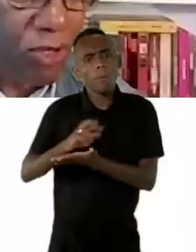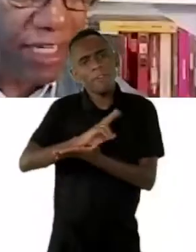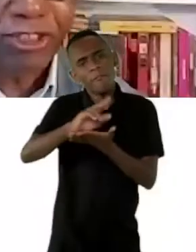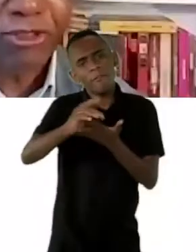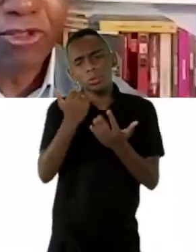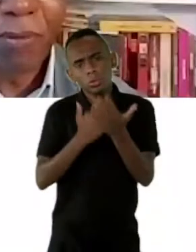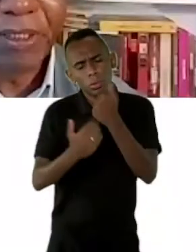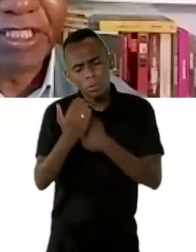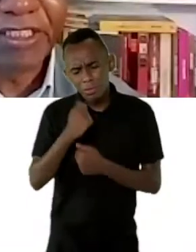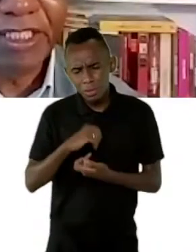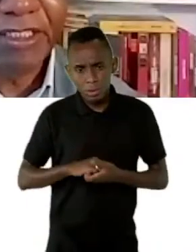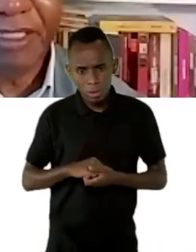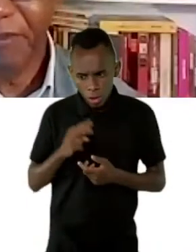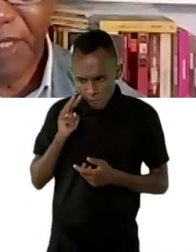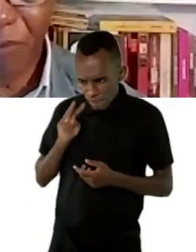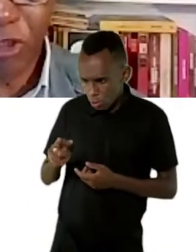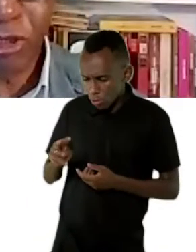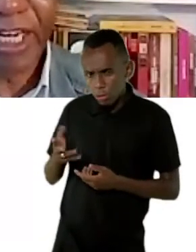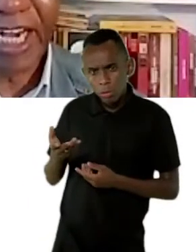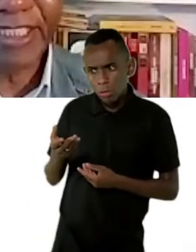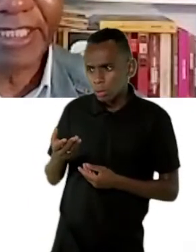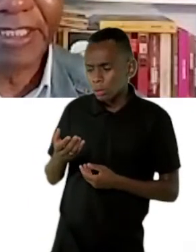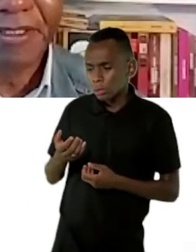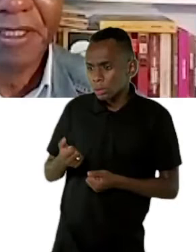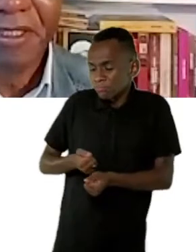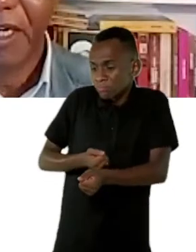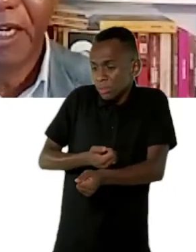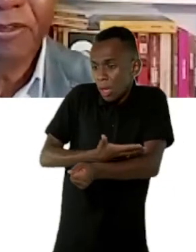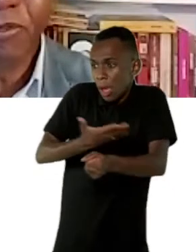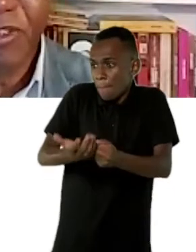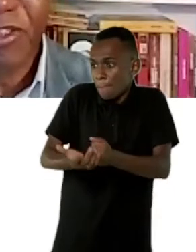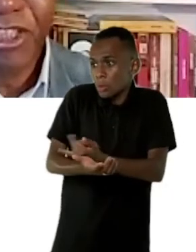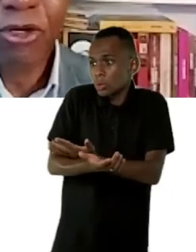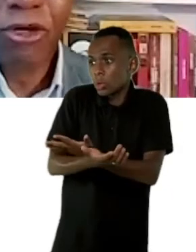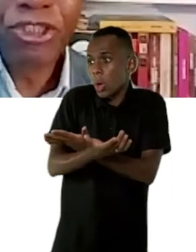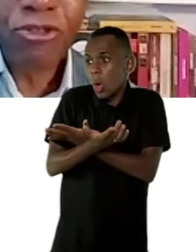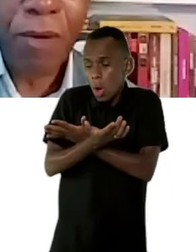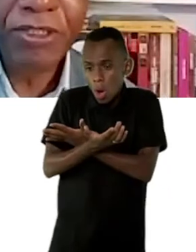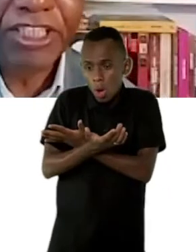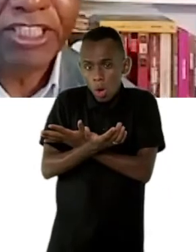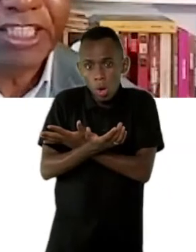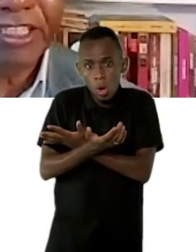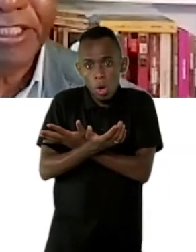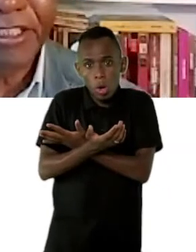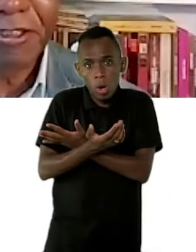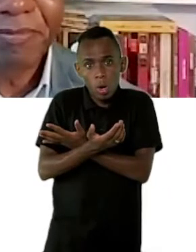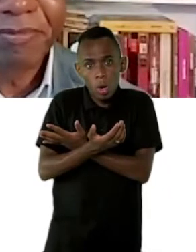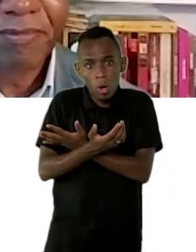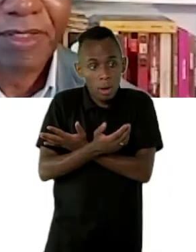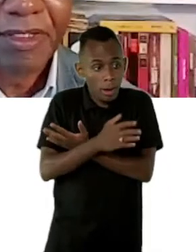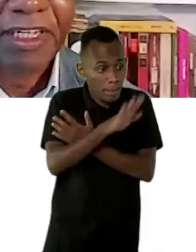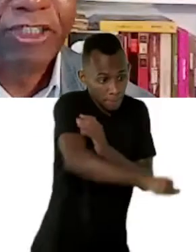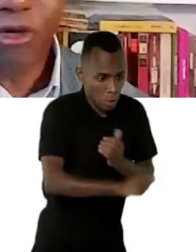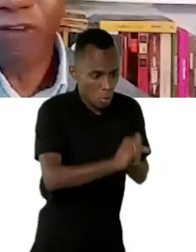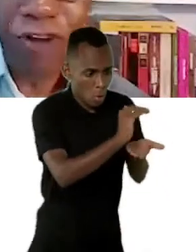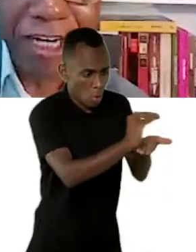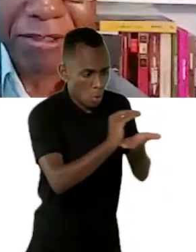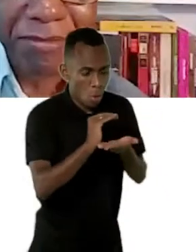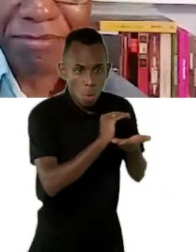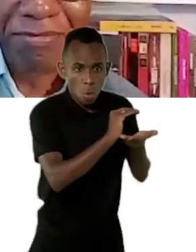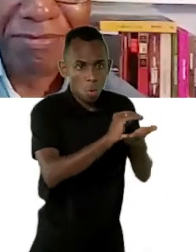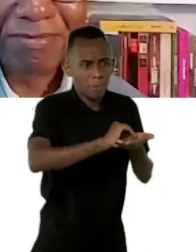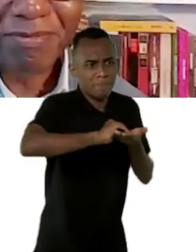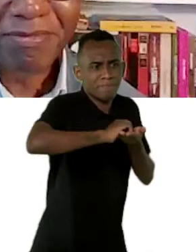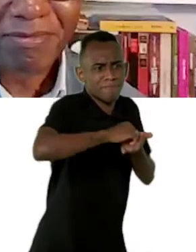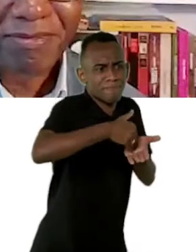E ela olhou aquelas compras assim, e, emocionada, né? Tirou os copos das crianças e jogou